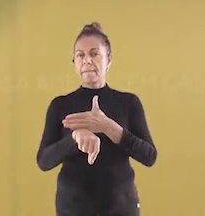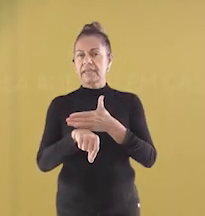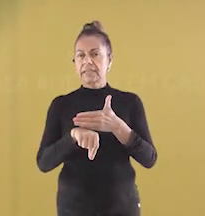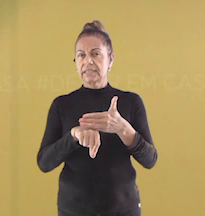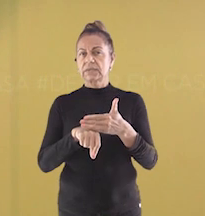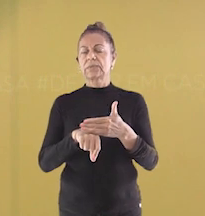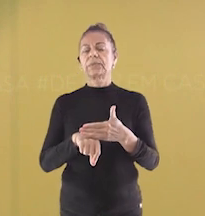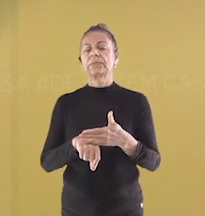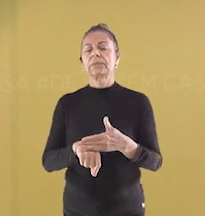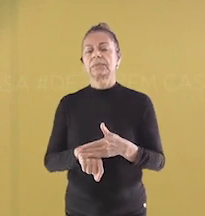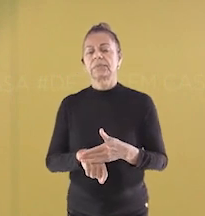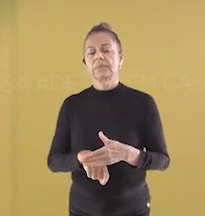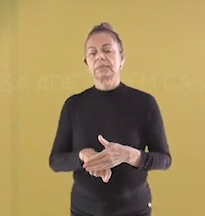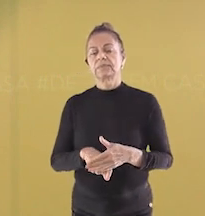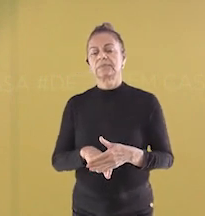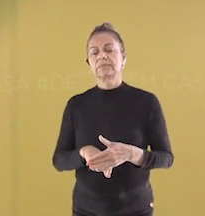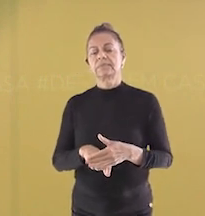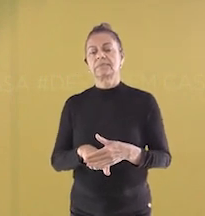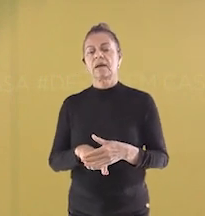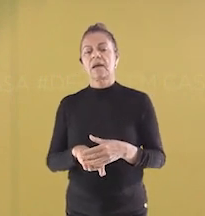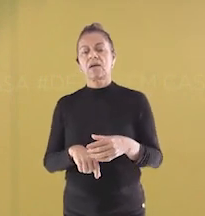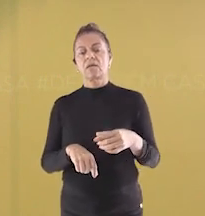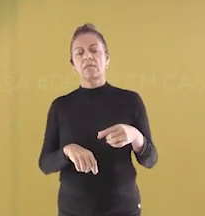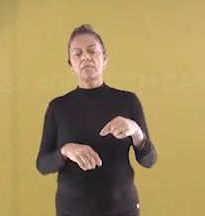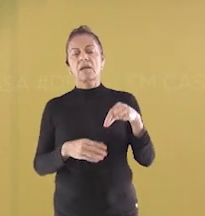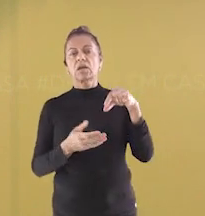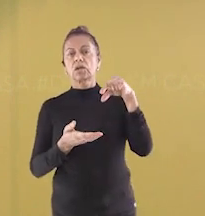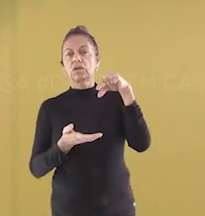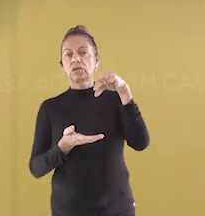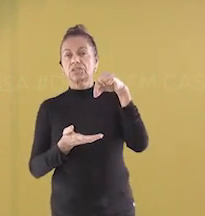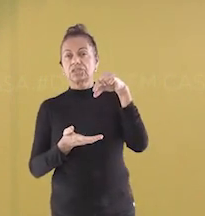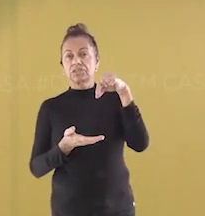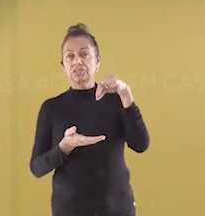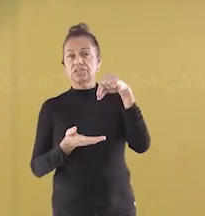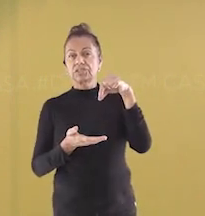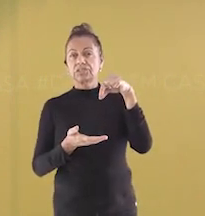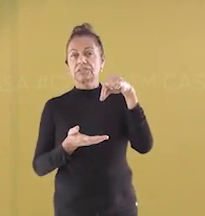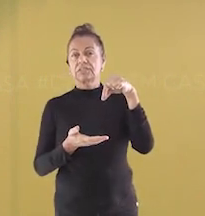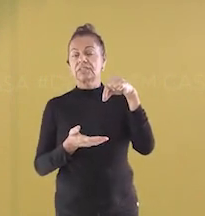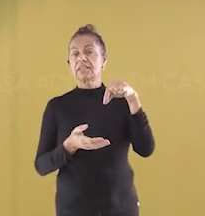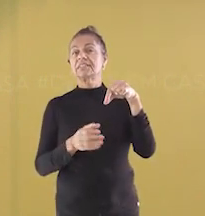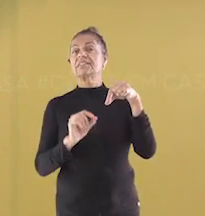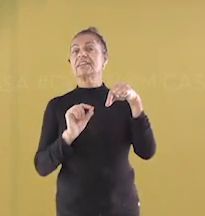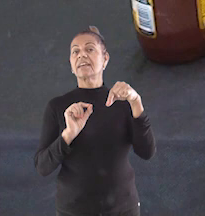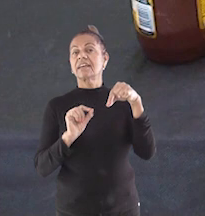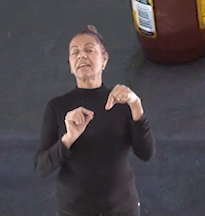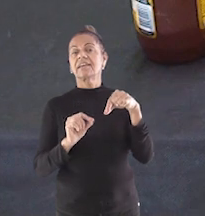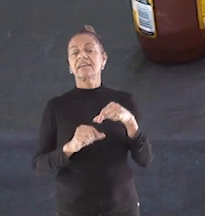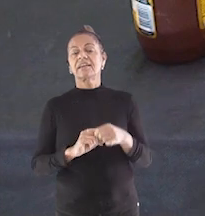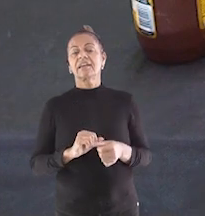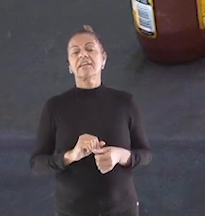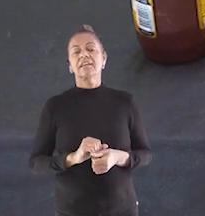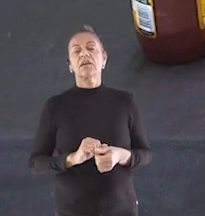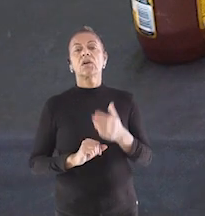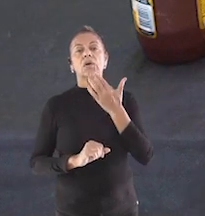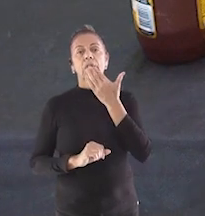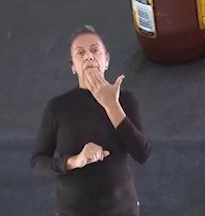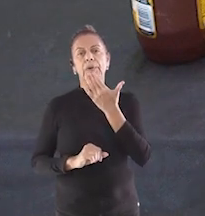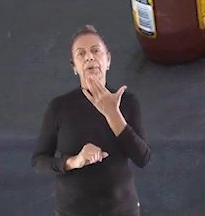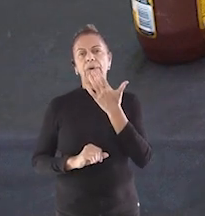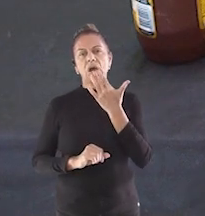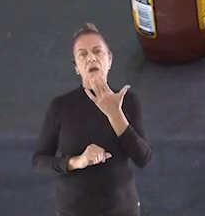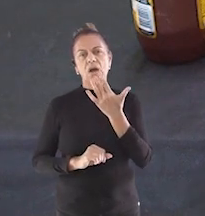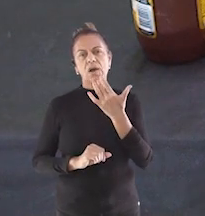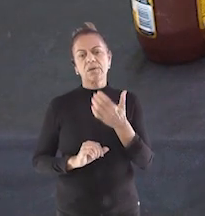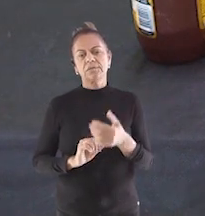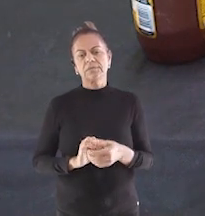Depois de acrescentar o bicarbonato, eu vou pingar algumas gotinhas de anilina vermelha.